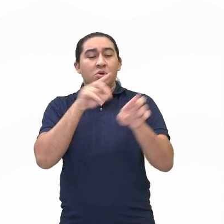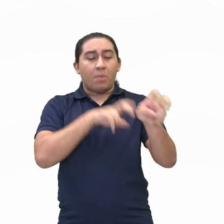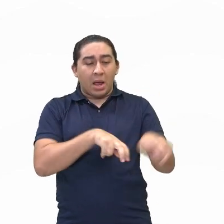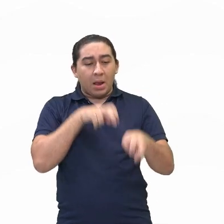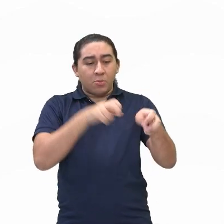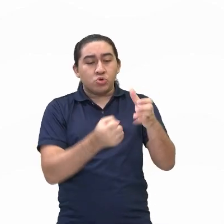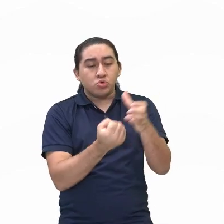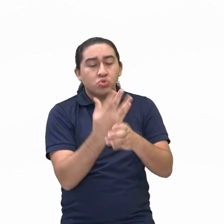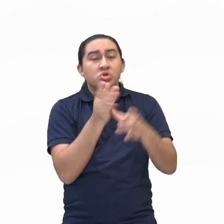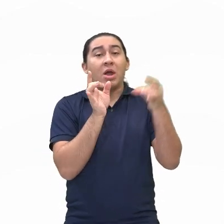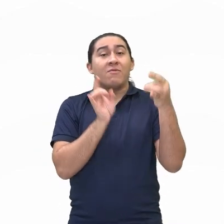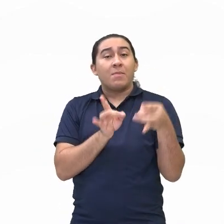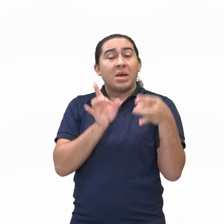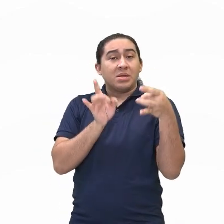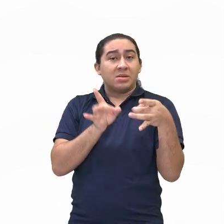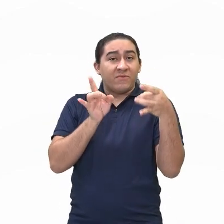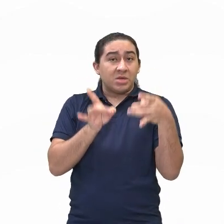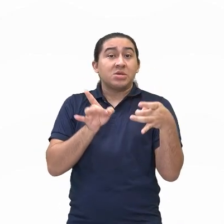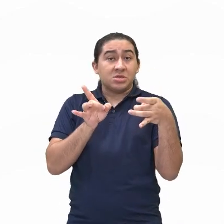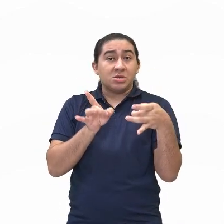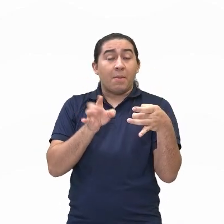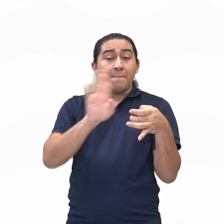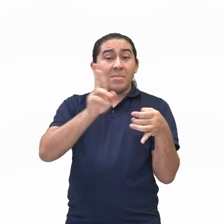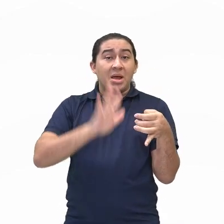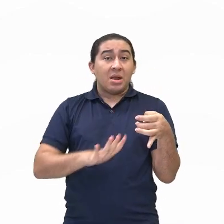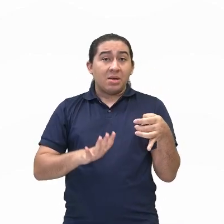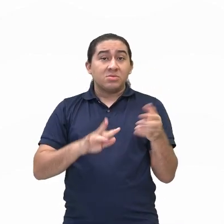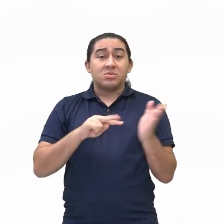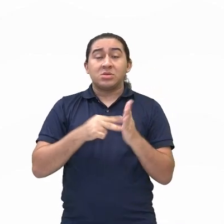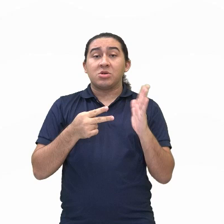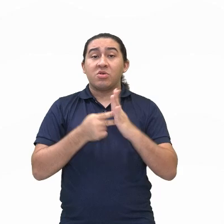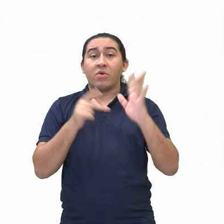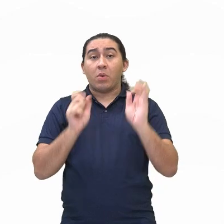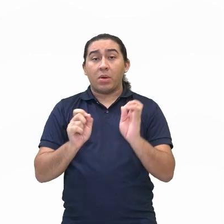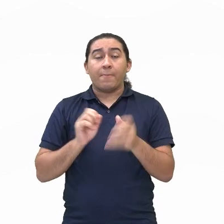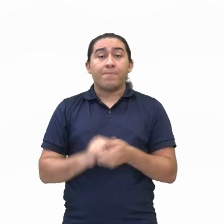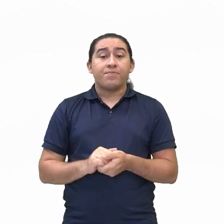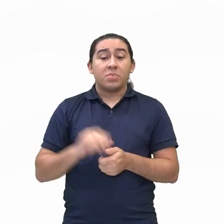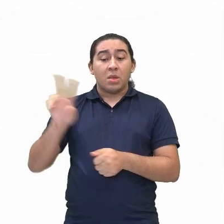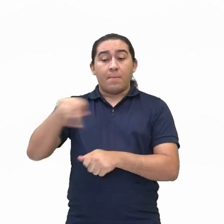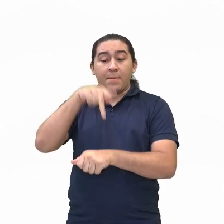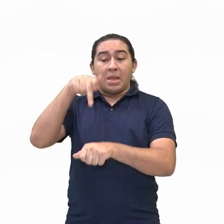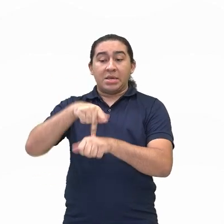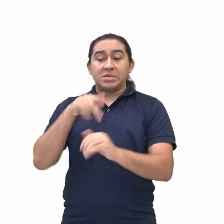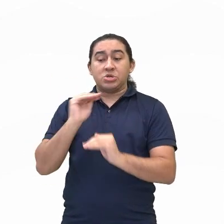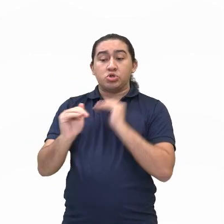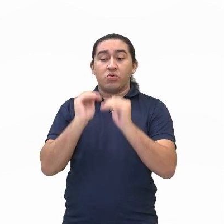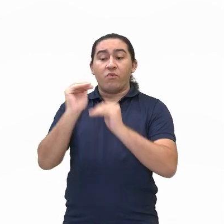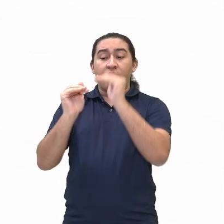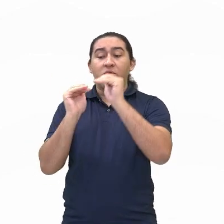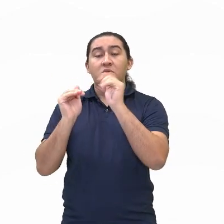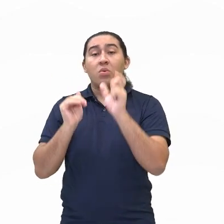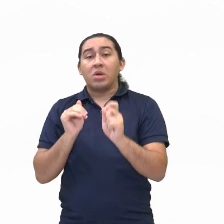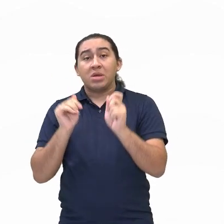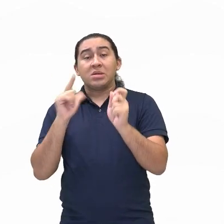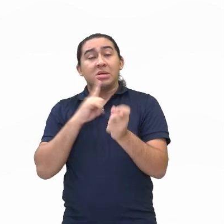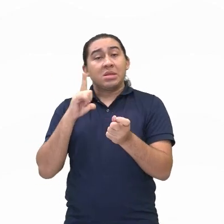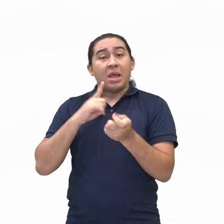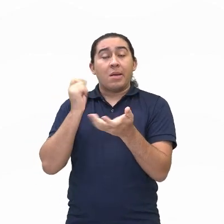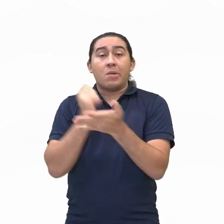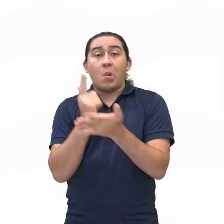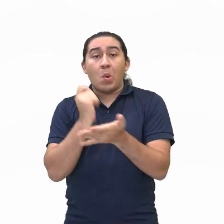mais barata, tá? Então, isso vai fazer com que os países desenvolvidos importem